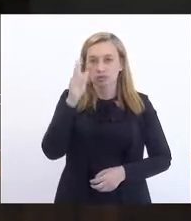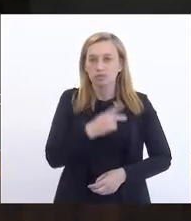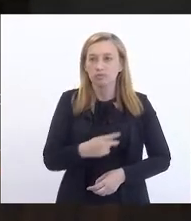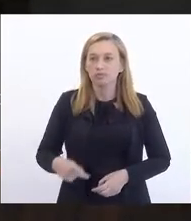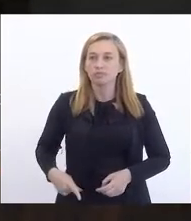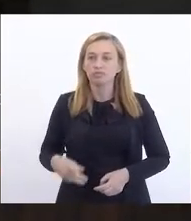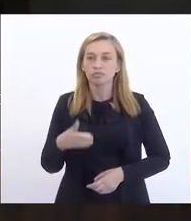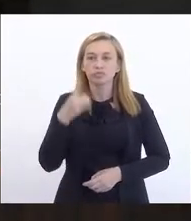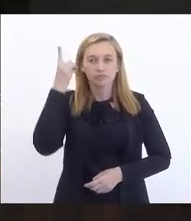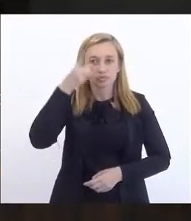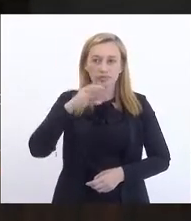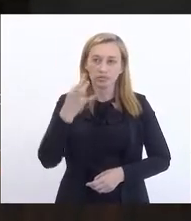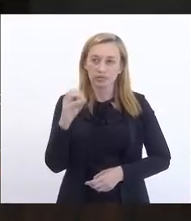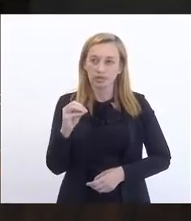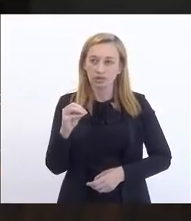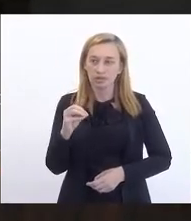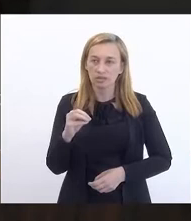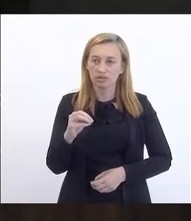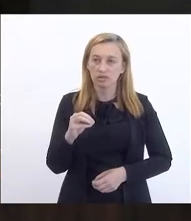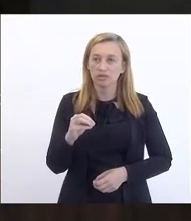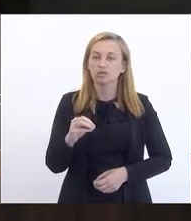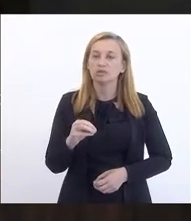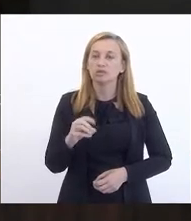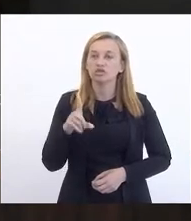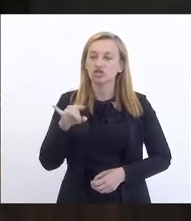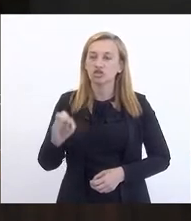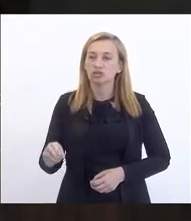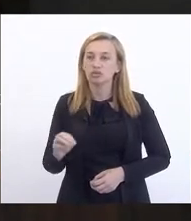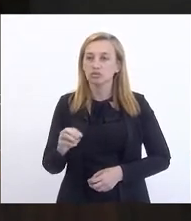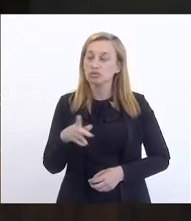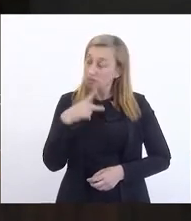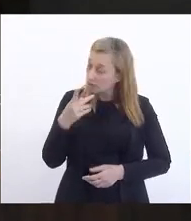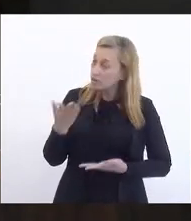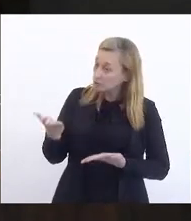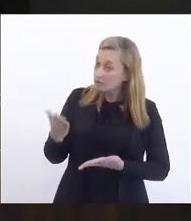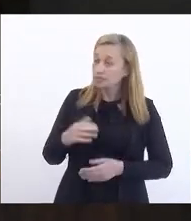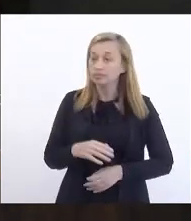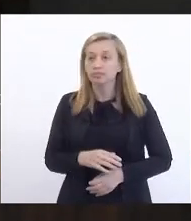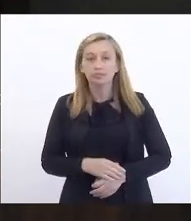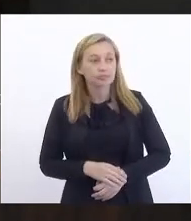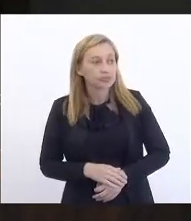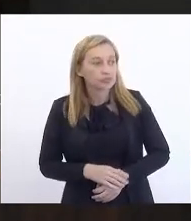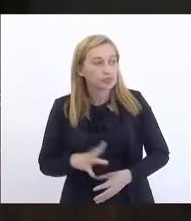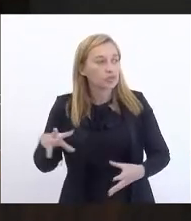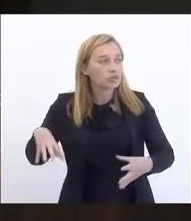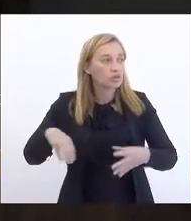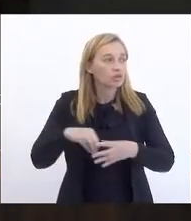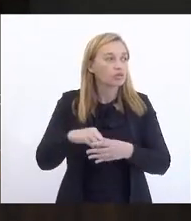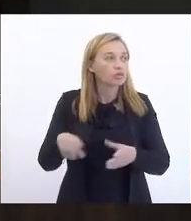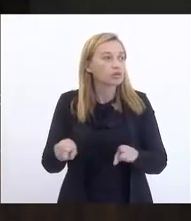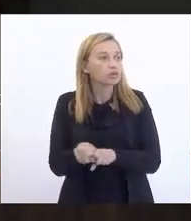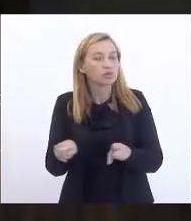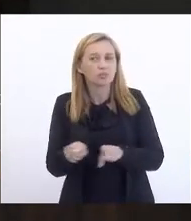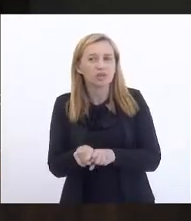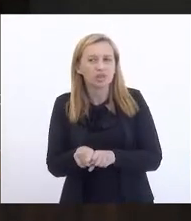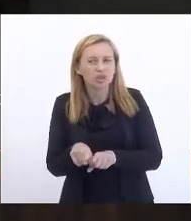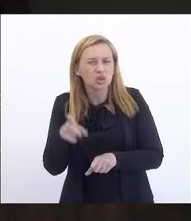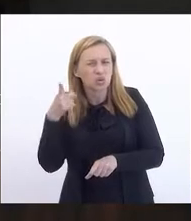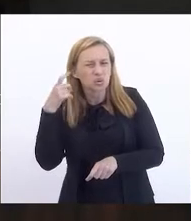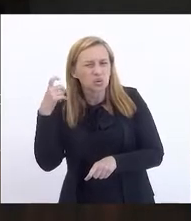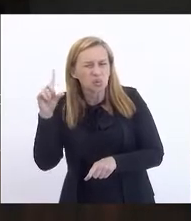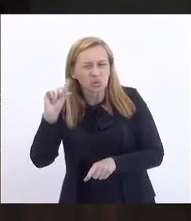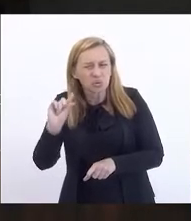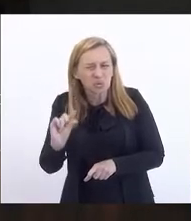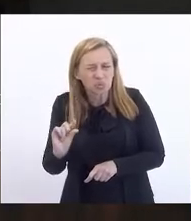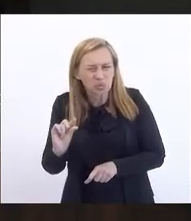Marcelo Dino. Sim, Marcelo. Sim, Marcelo. Gostaria de pedir também que incluísse também... Está baixo, Marcelo, o